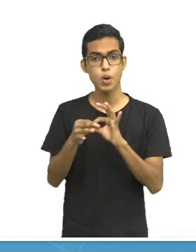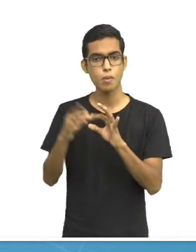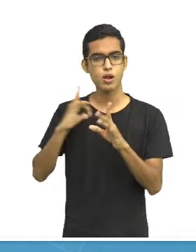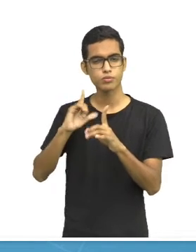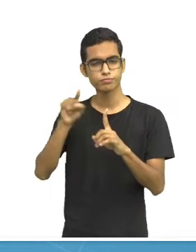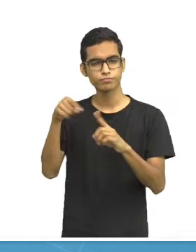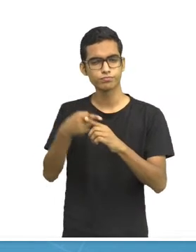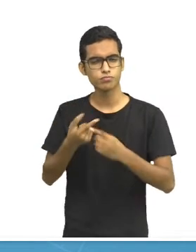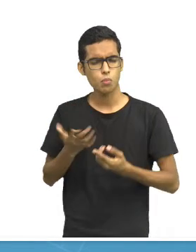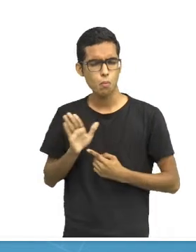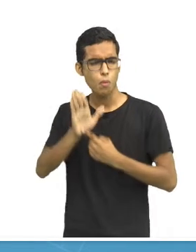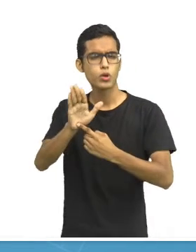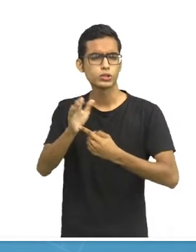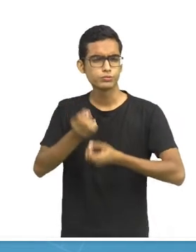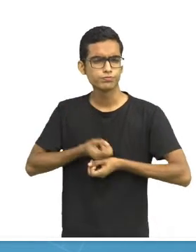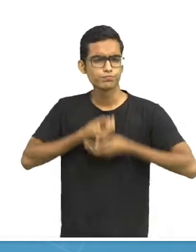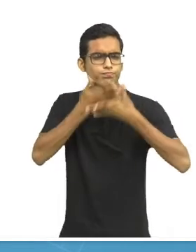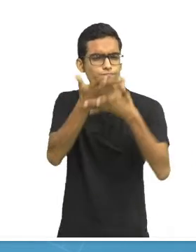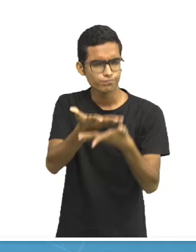tinha